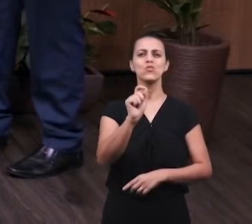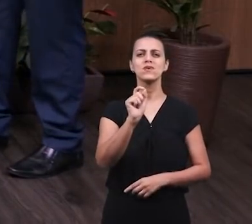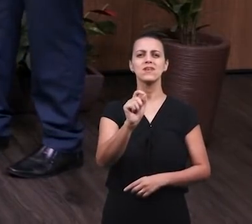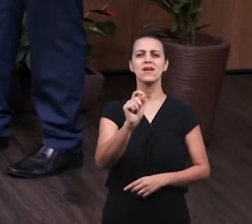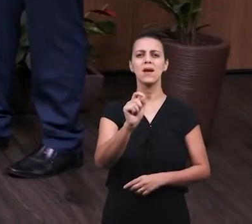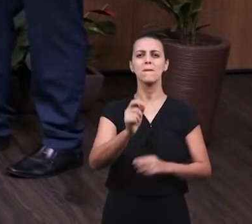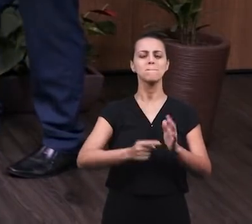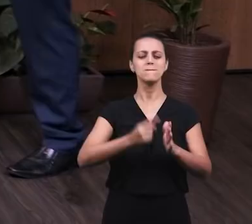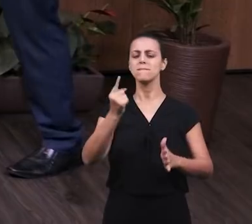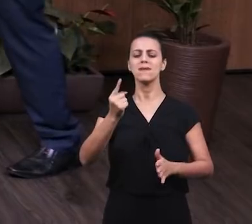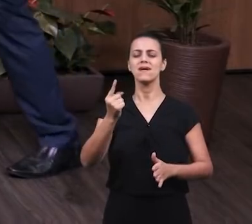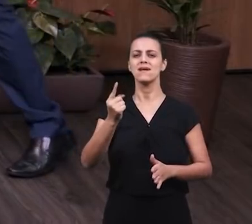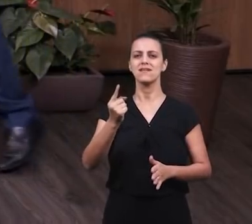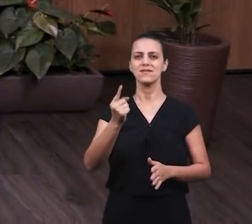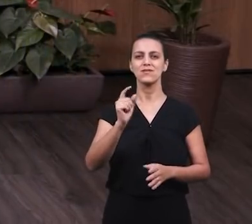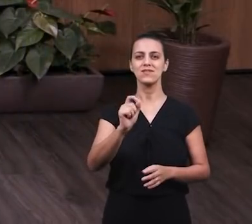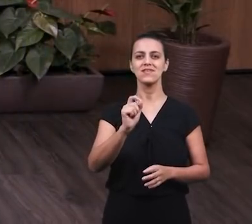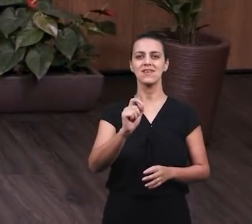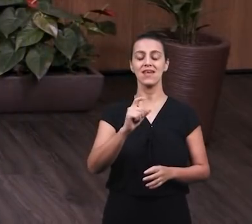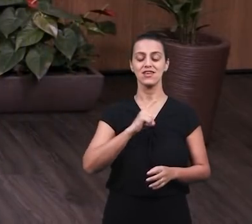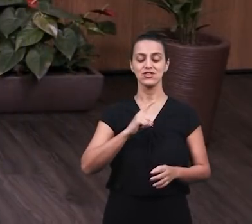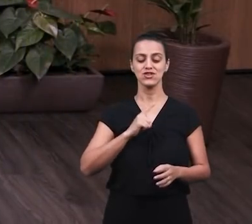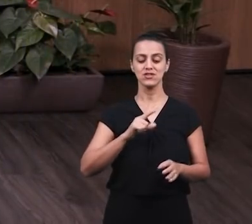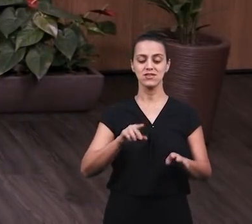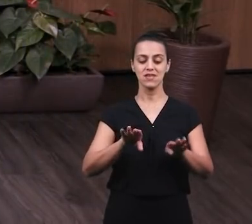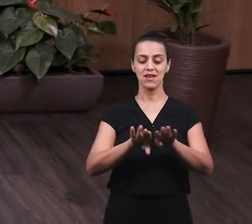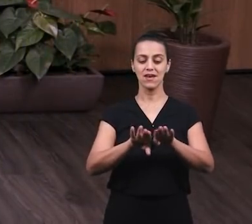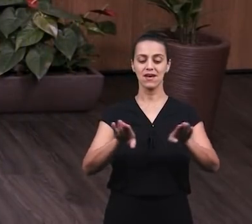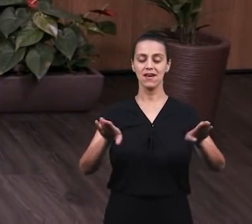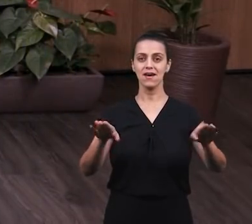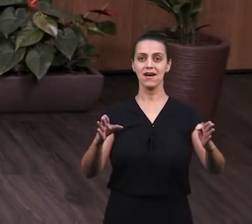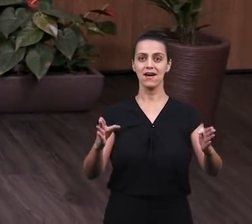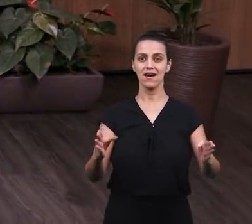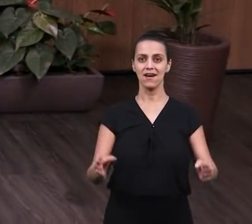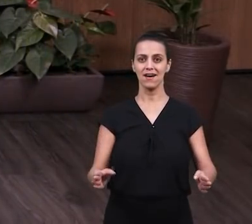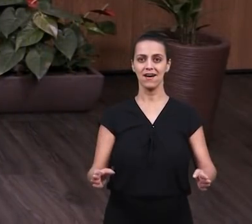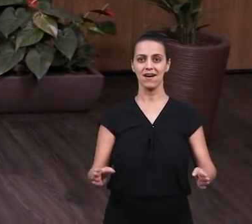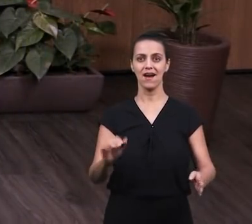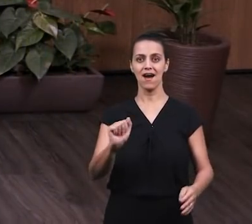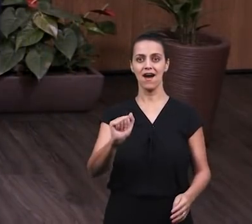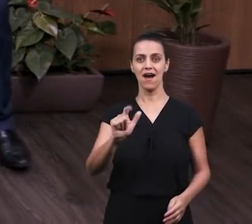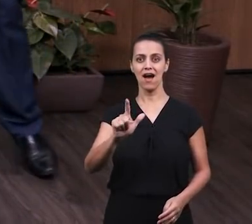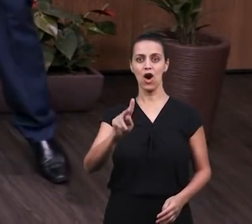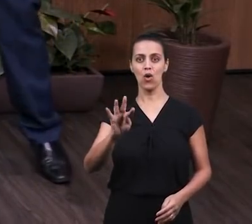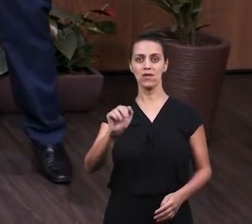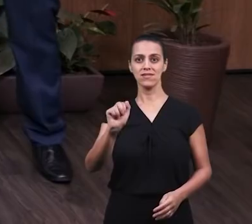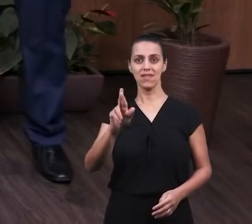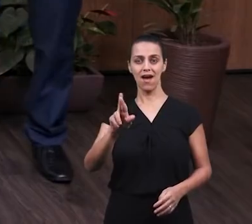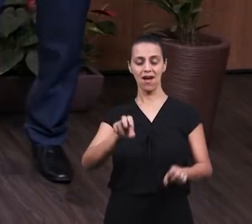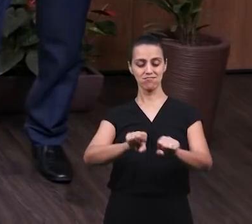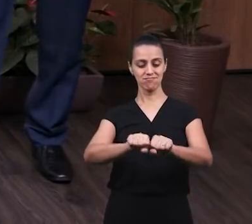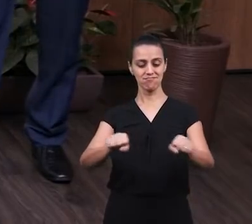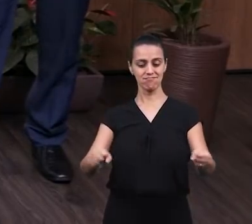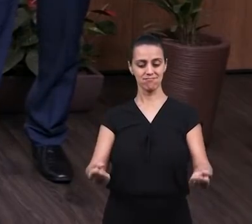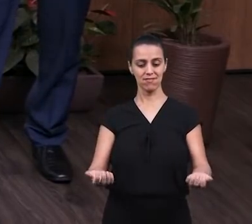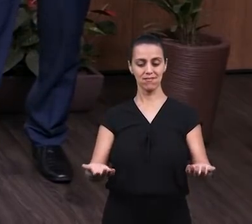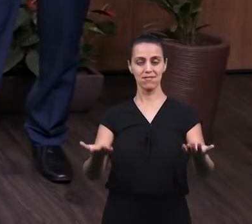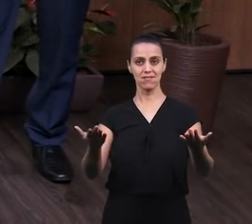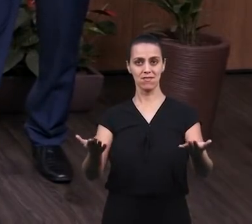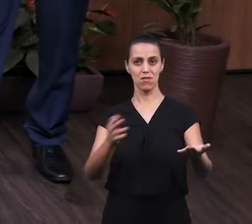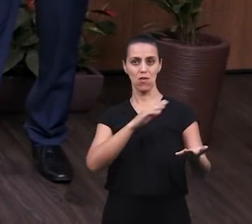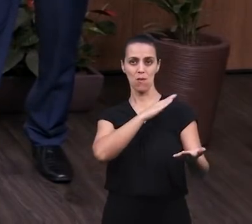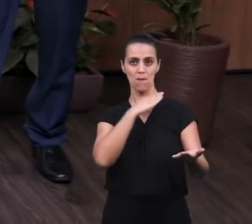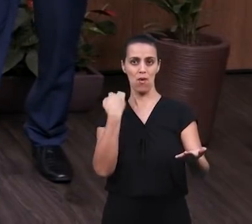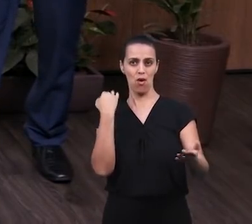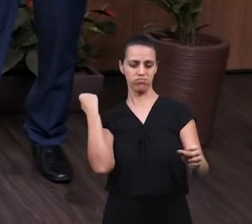que ele se deparava? Tá aqui, né? O altar do holocausto, que era o lugar onde se dava